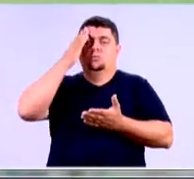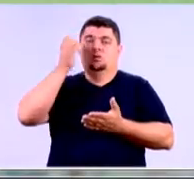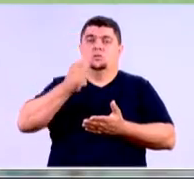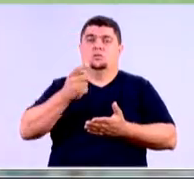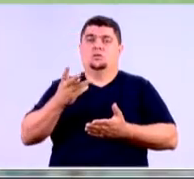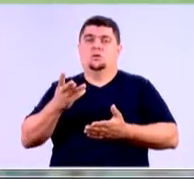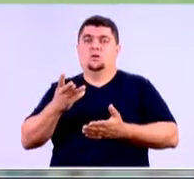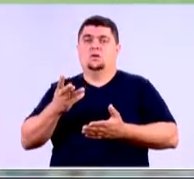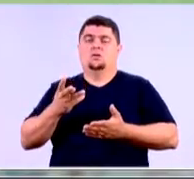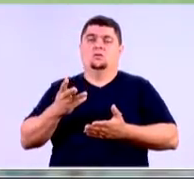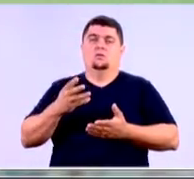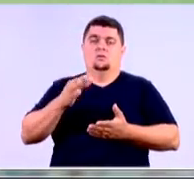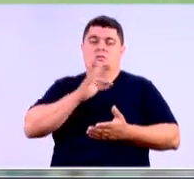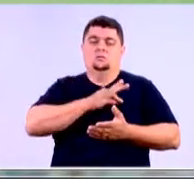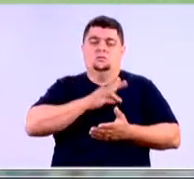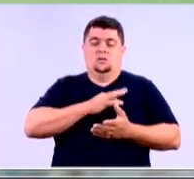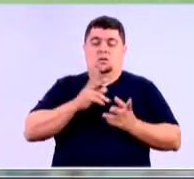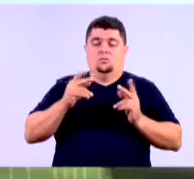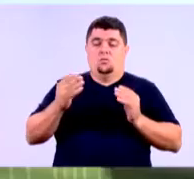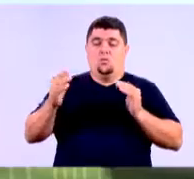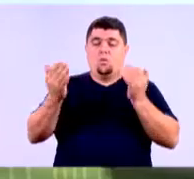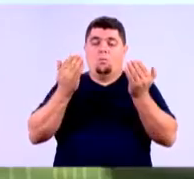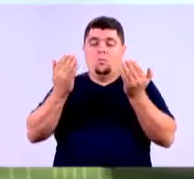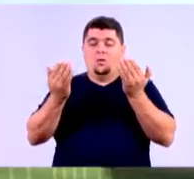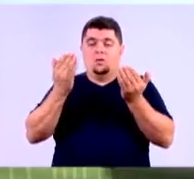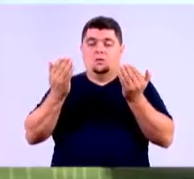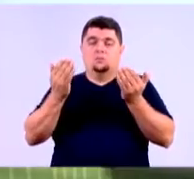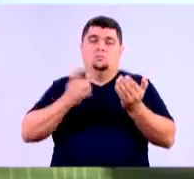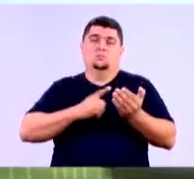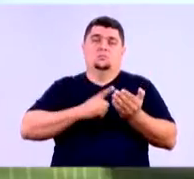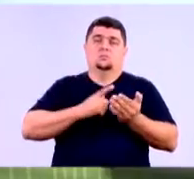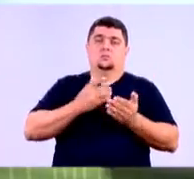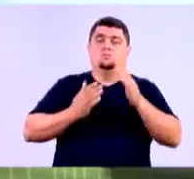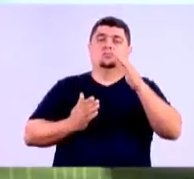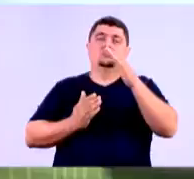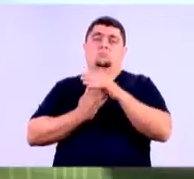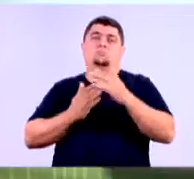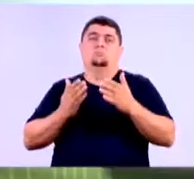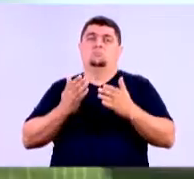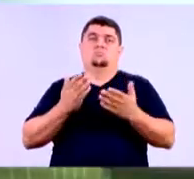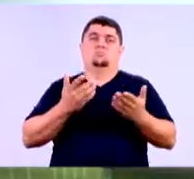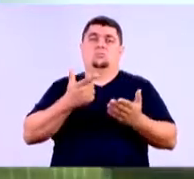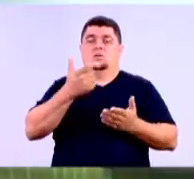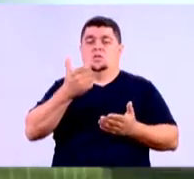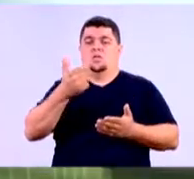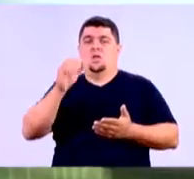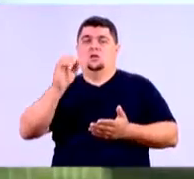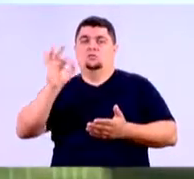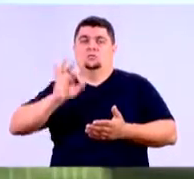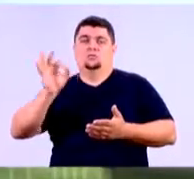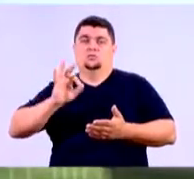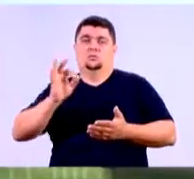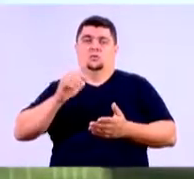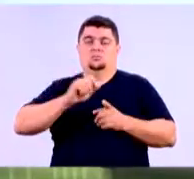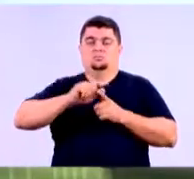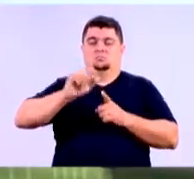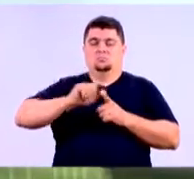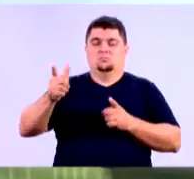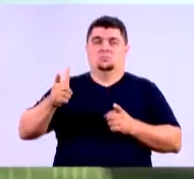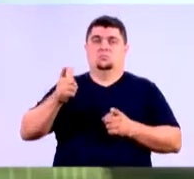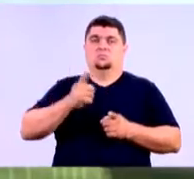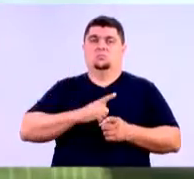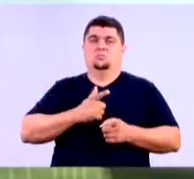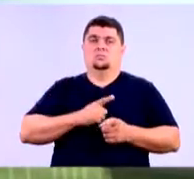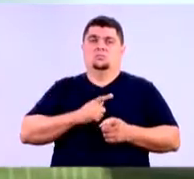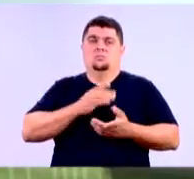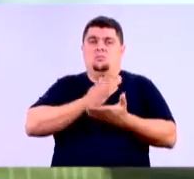normalmente vinculado à renda da pessoa. O meu limite de crédito para cada cliente é, no máximo, 10% da renda dele por mês, no